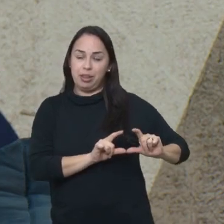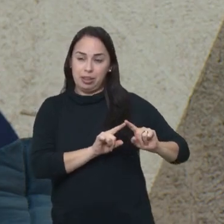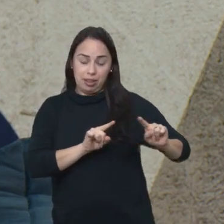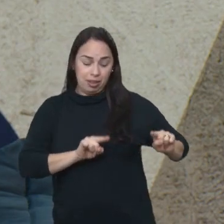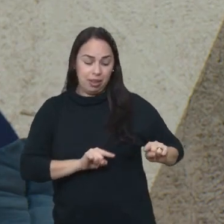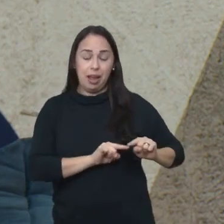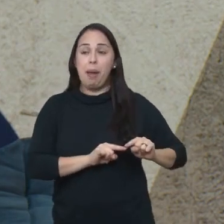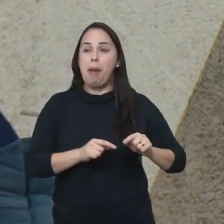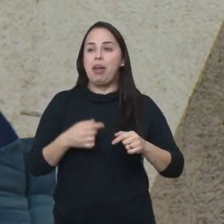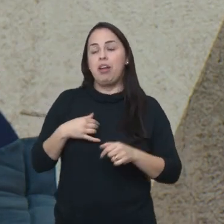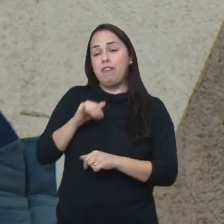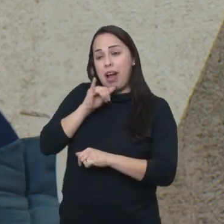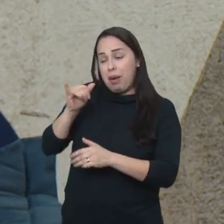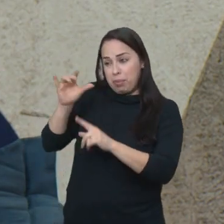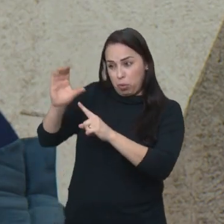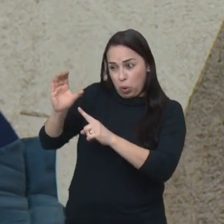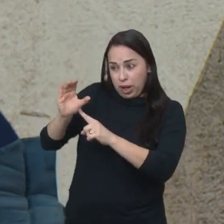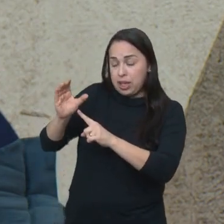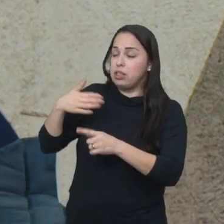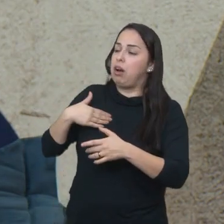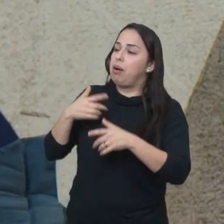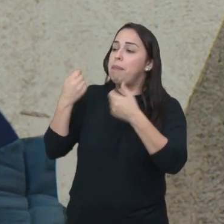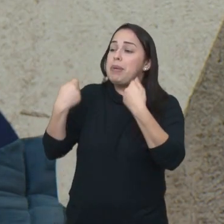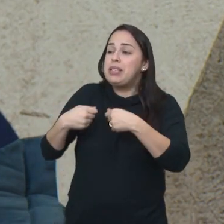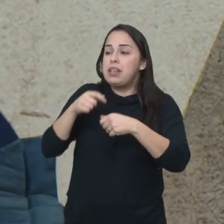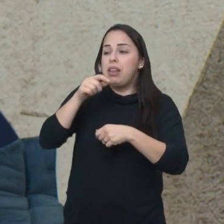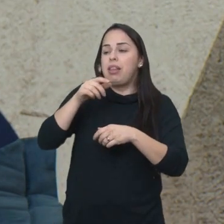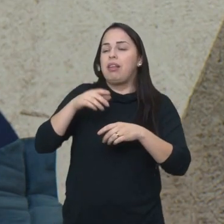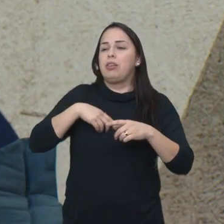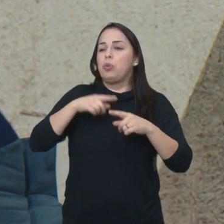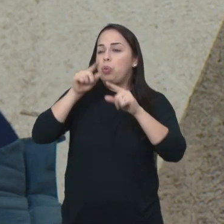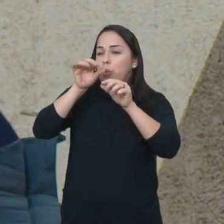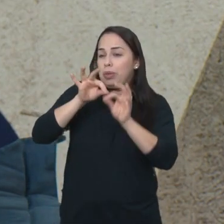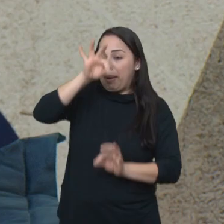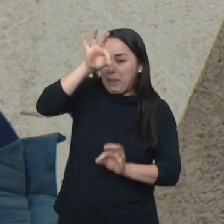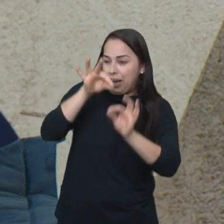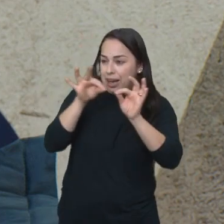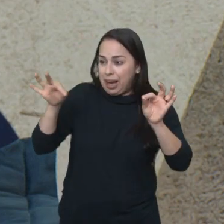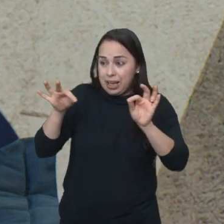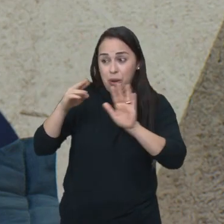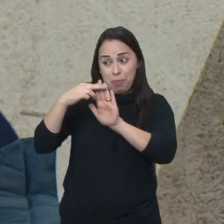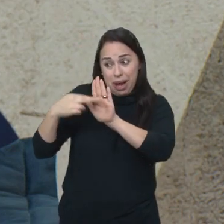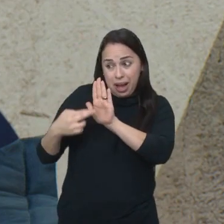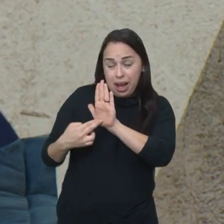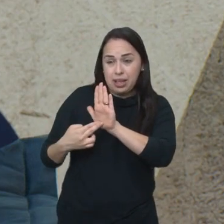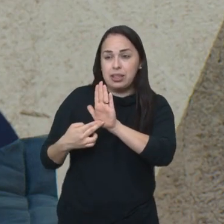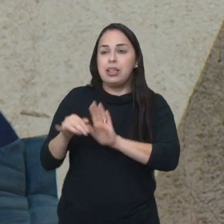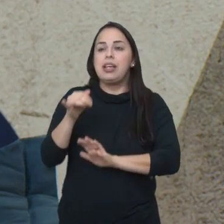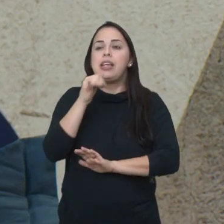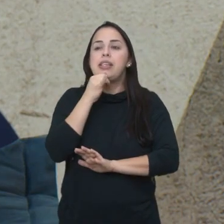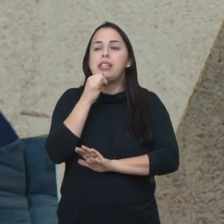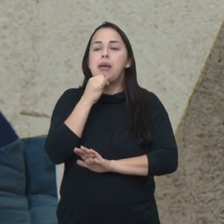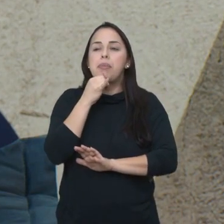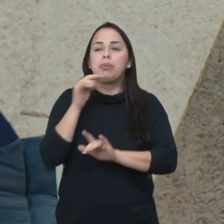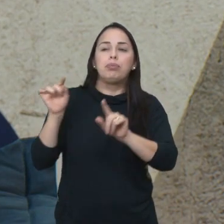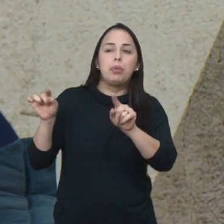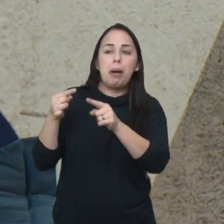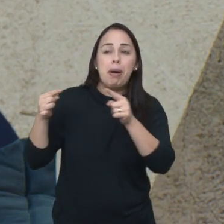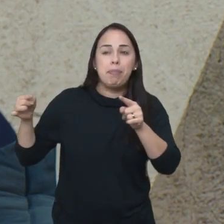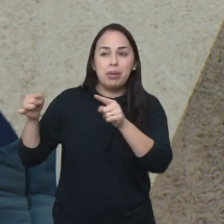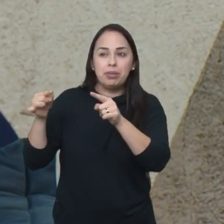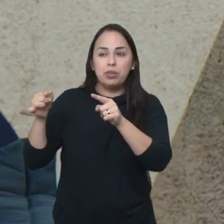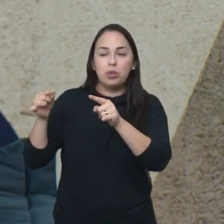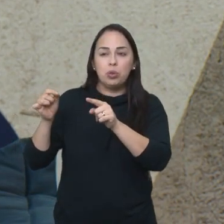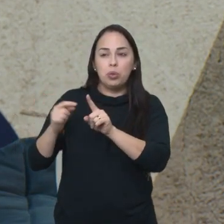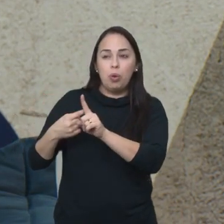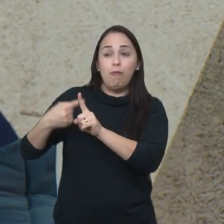para o cliente, olha, a janela precisa ter um tamanho mínimo, né? É como se você estivesse ouvindo uma música no